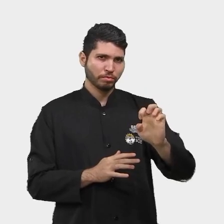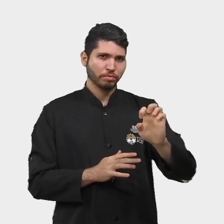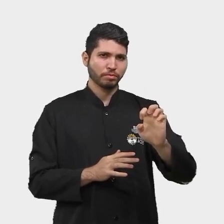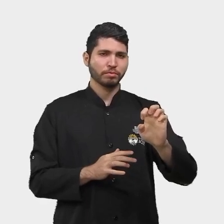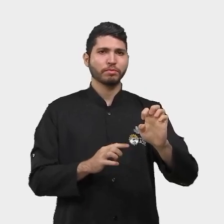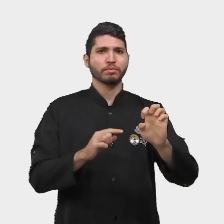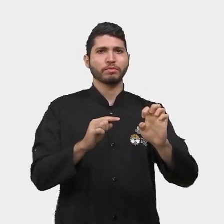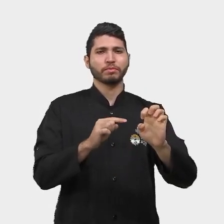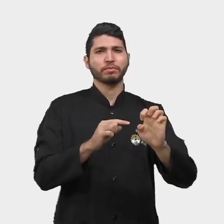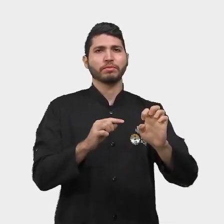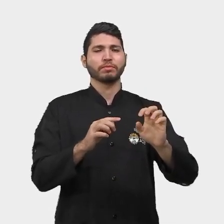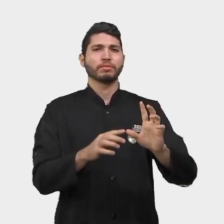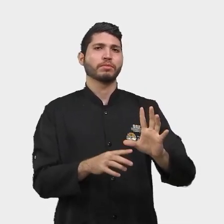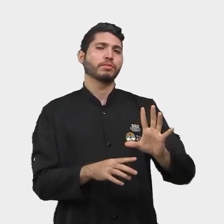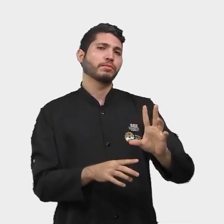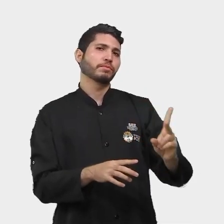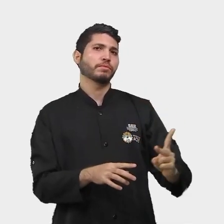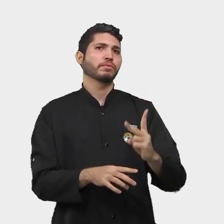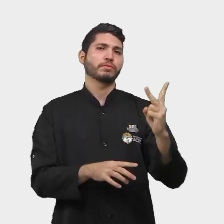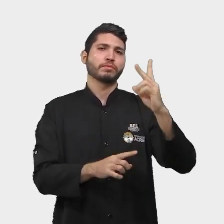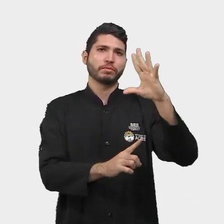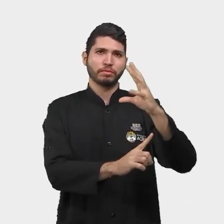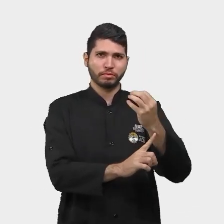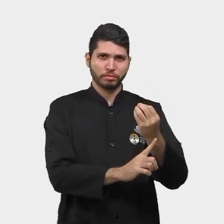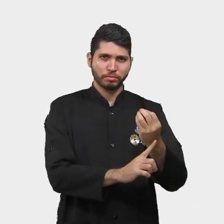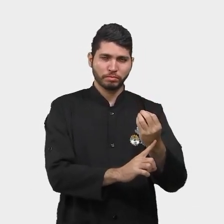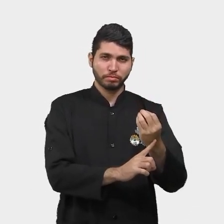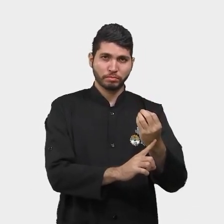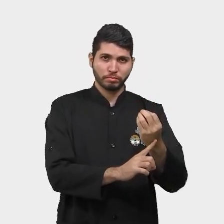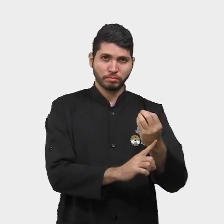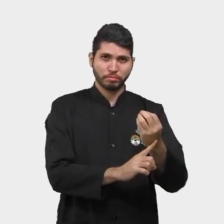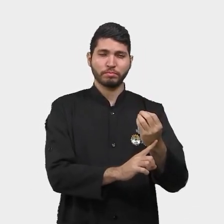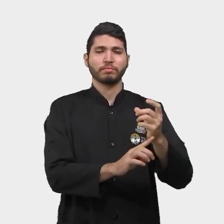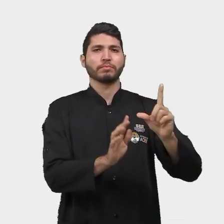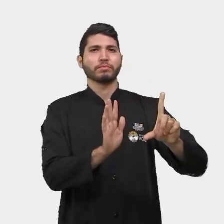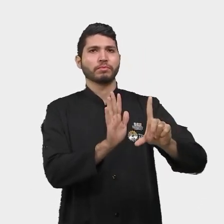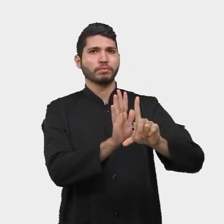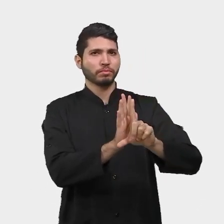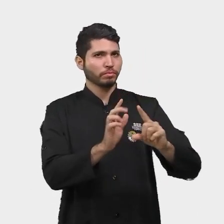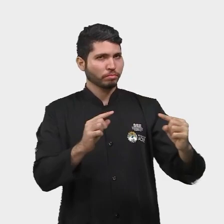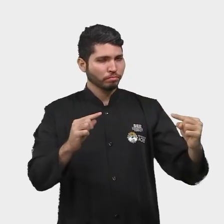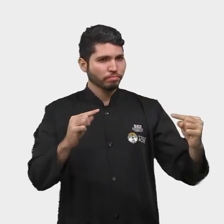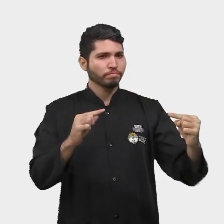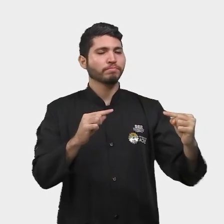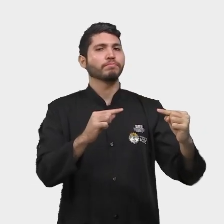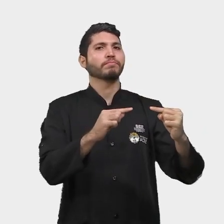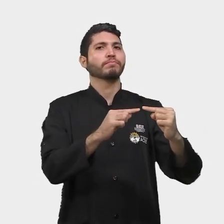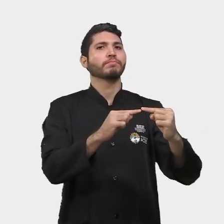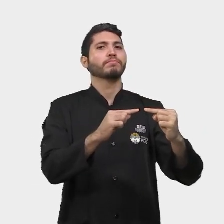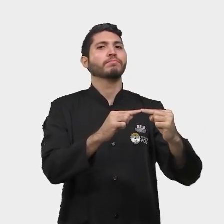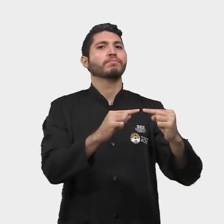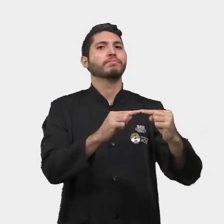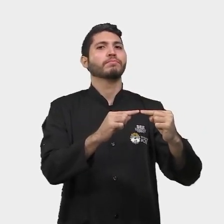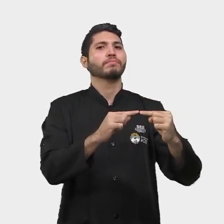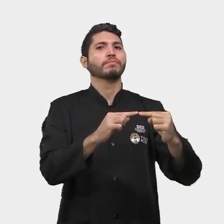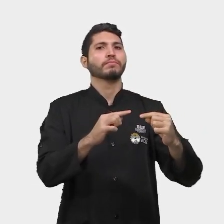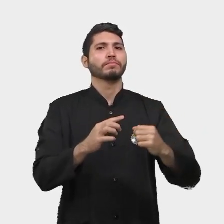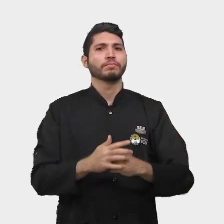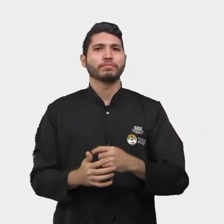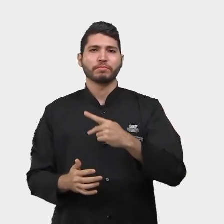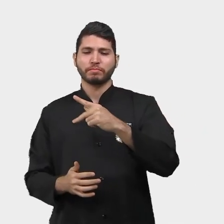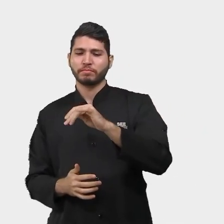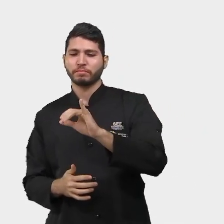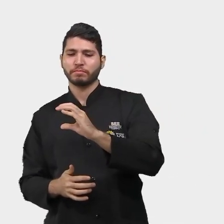arte reconhecida e legal. A pichação, ela é uma escrita